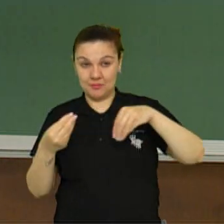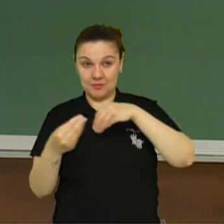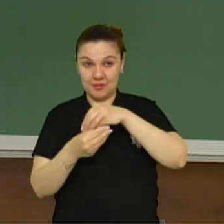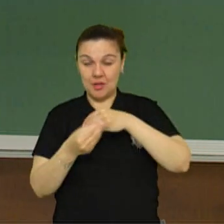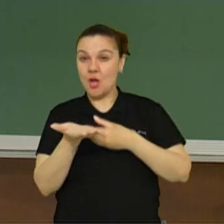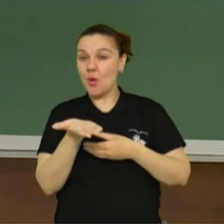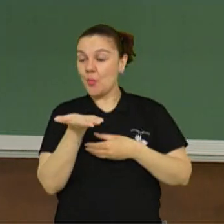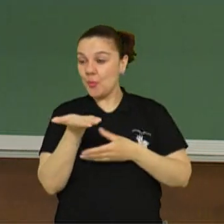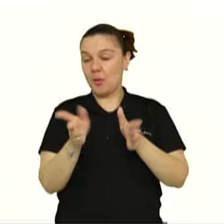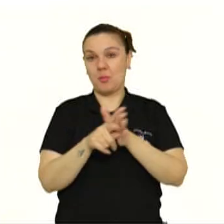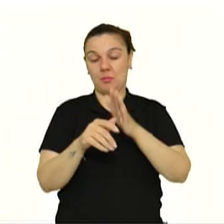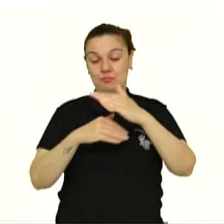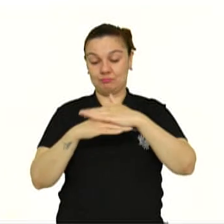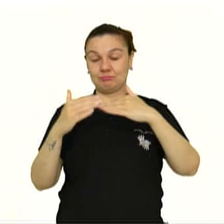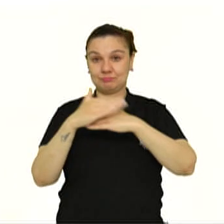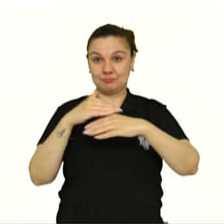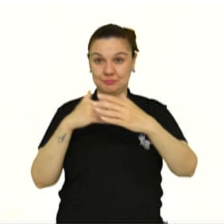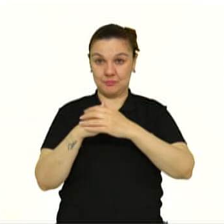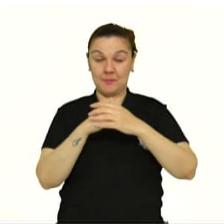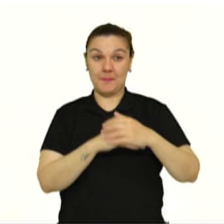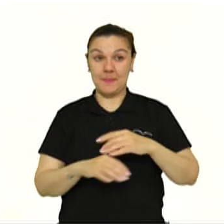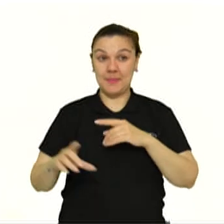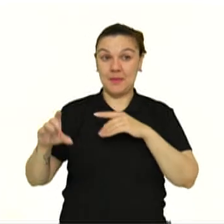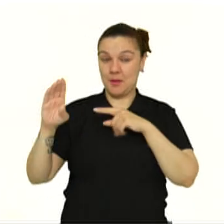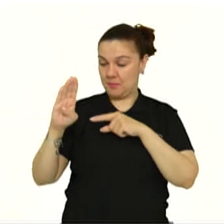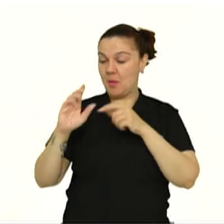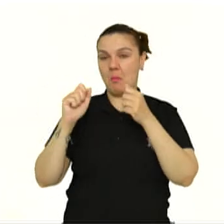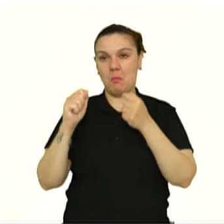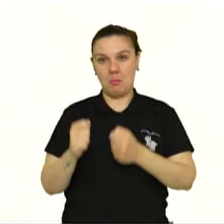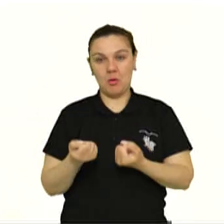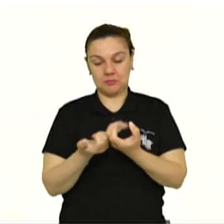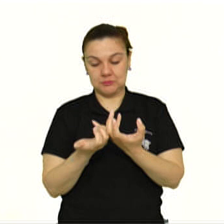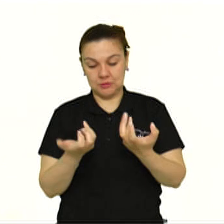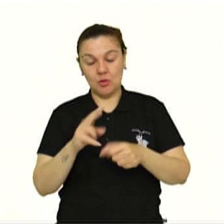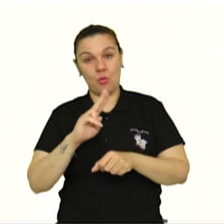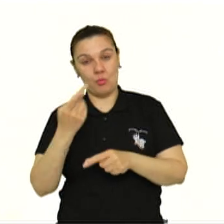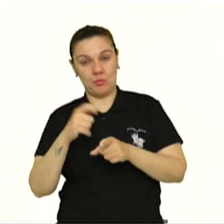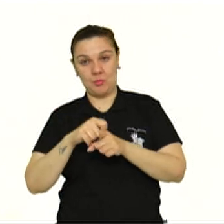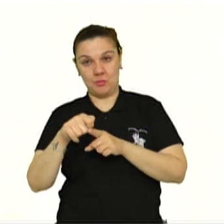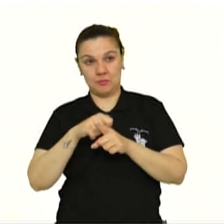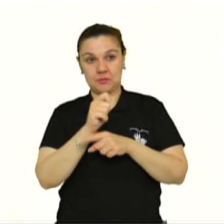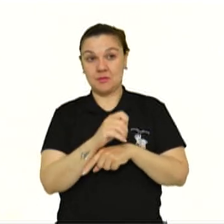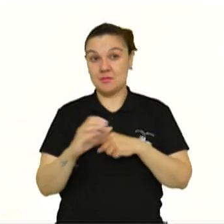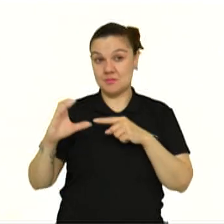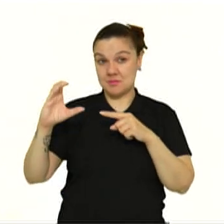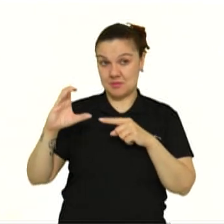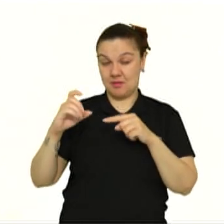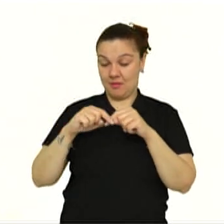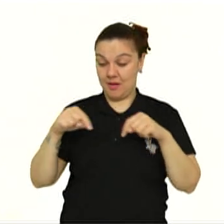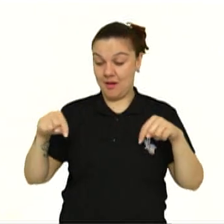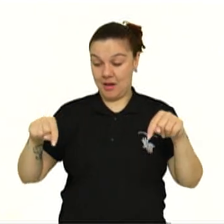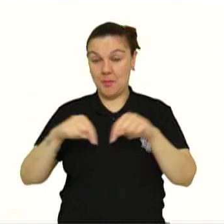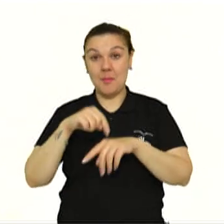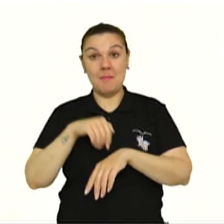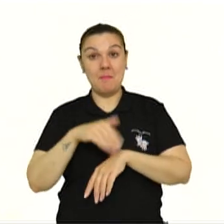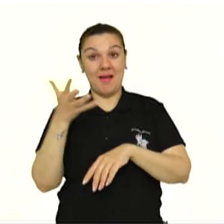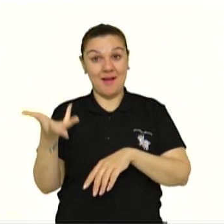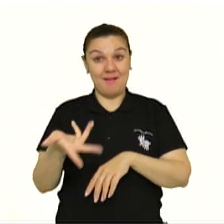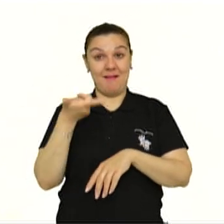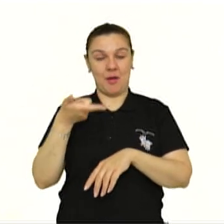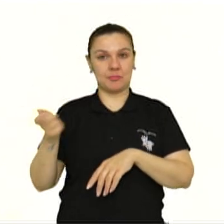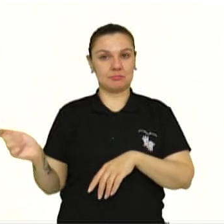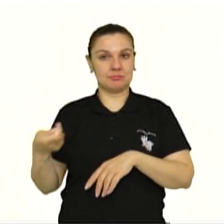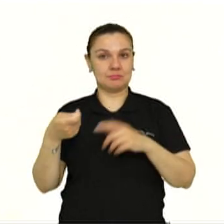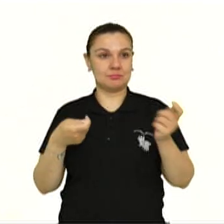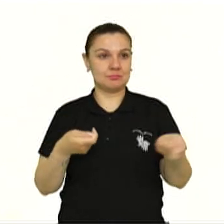argila e pó de tijolo. B. Pode ser sintética e emborrachada. C. É a quadra mais rápida do